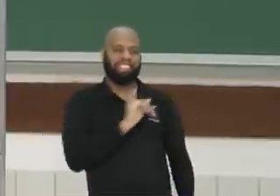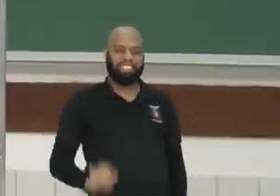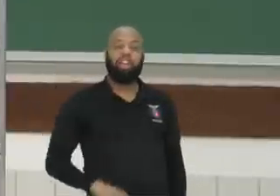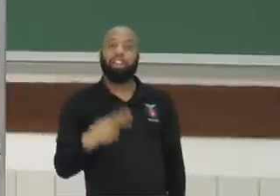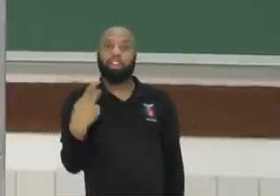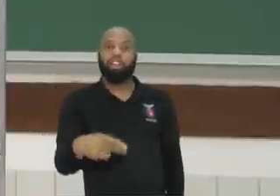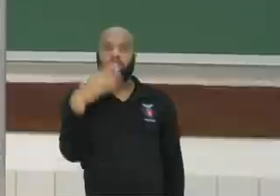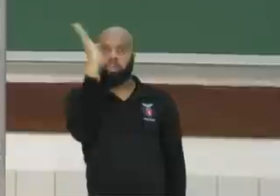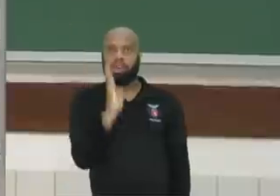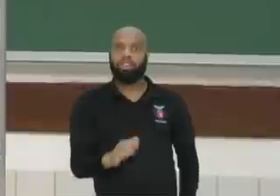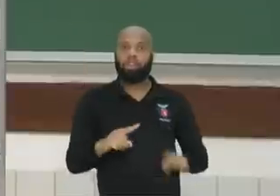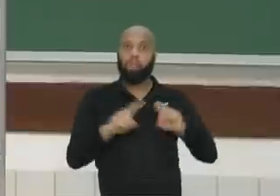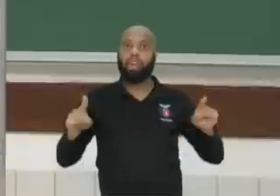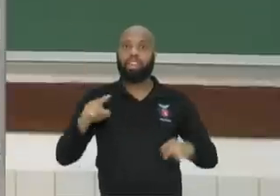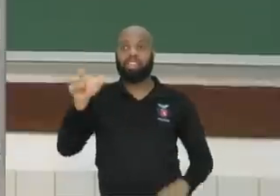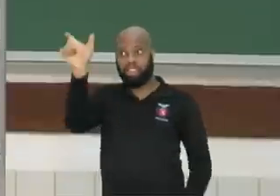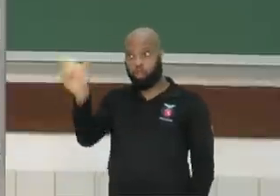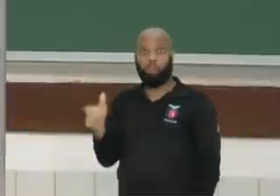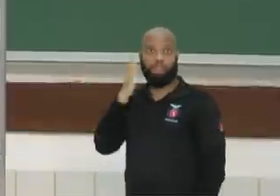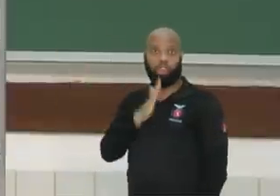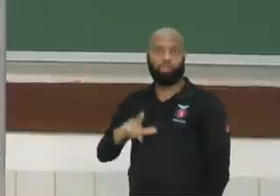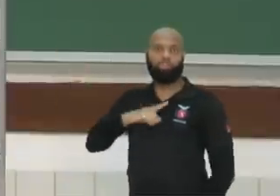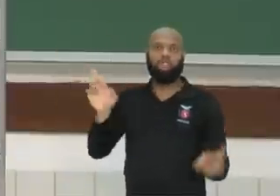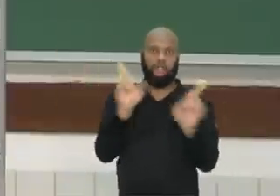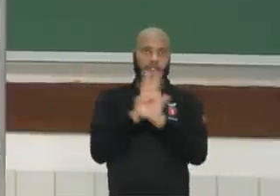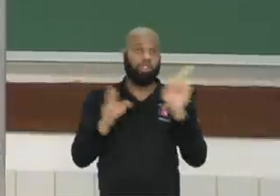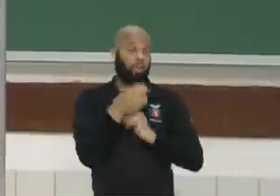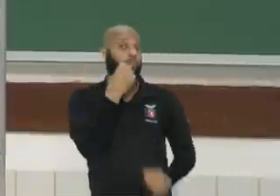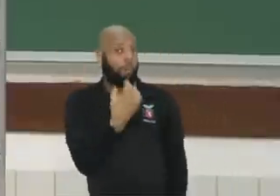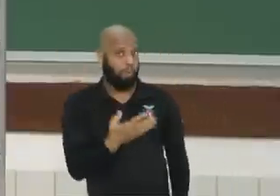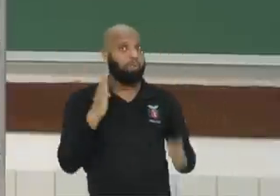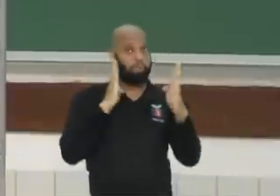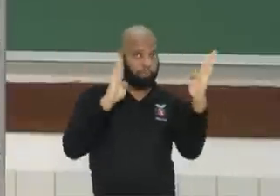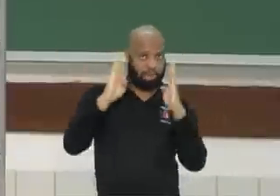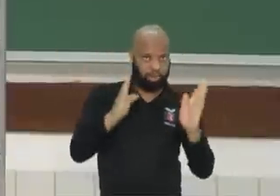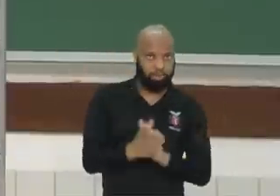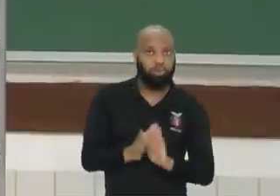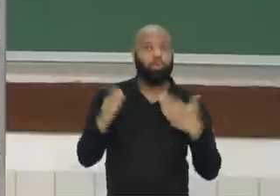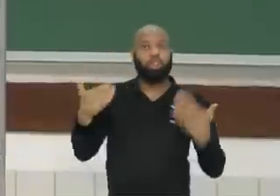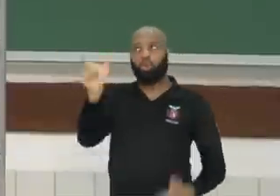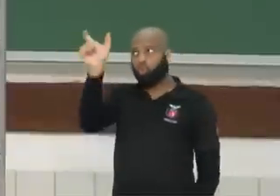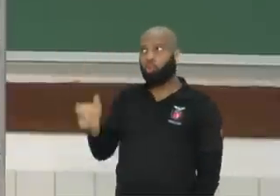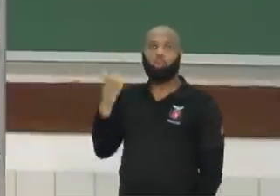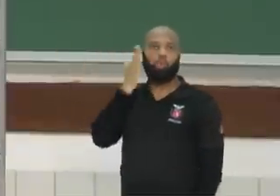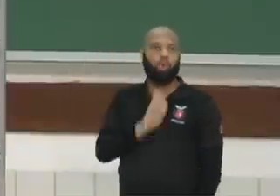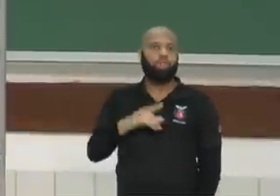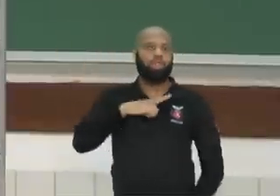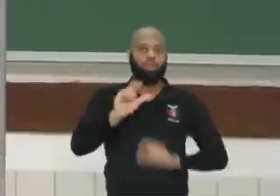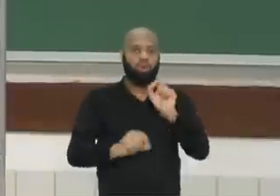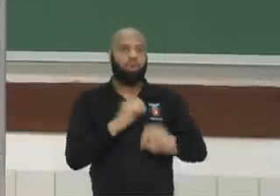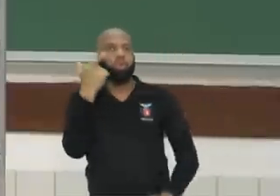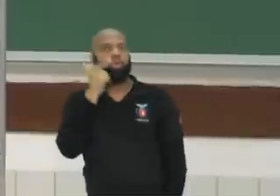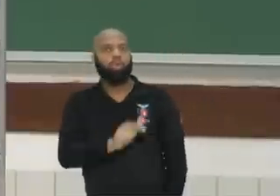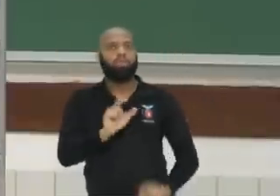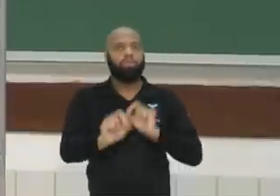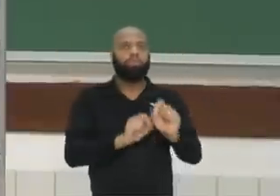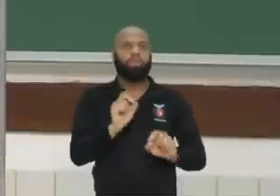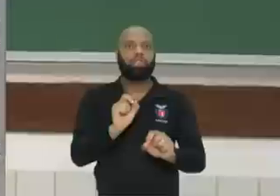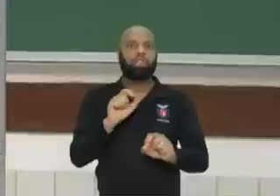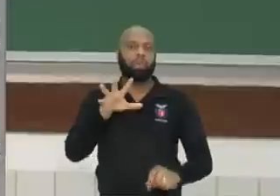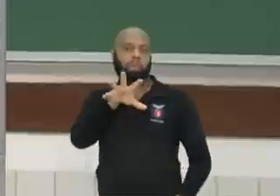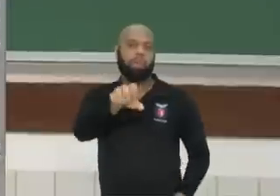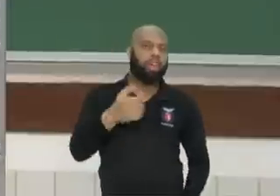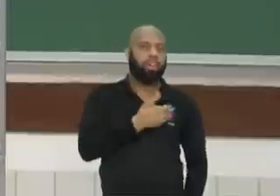barão tinha boas relações políticas na época. O Barão de Serra Azul assume o governo